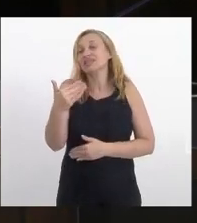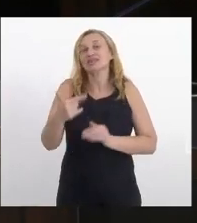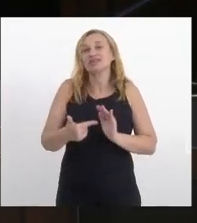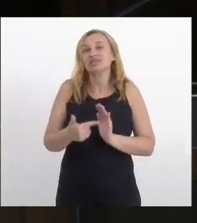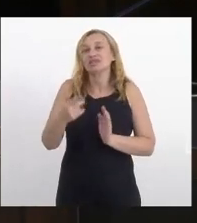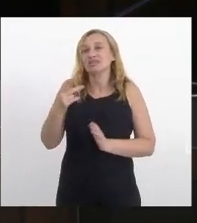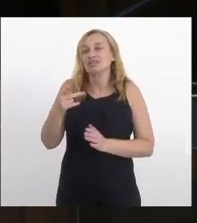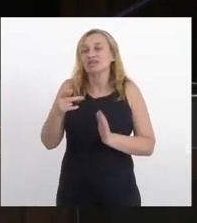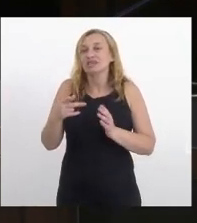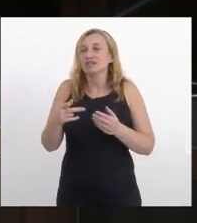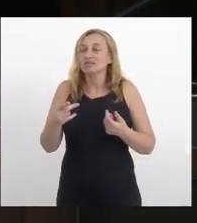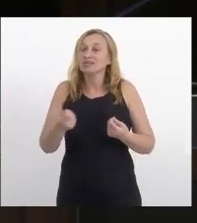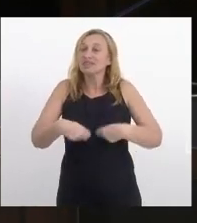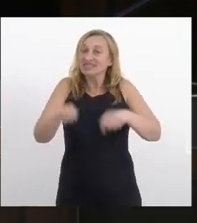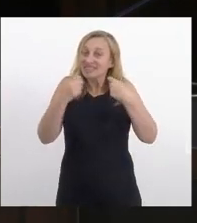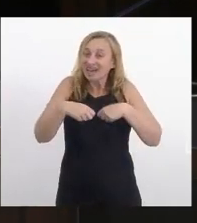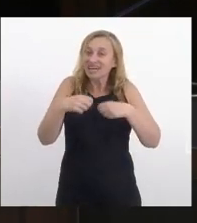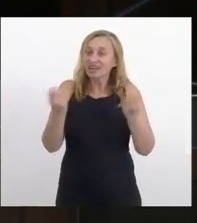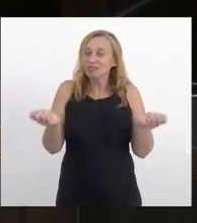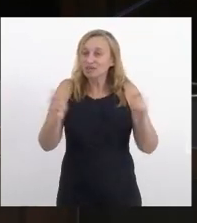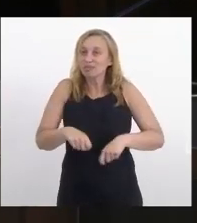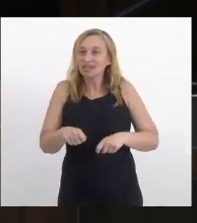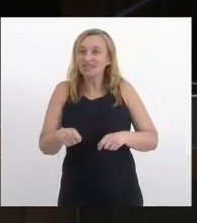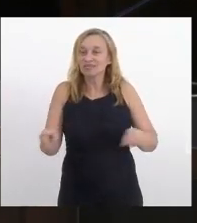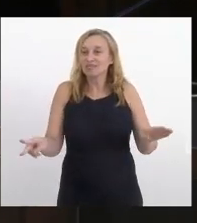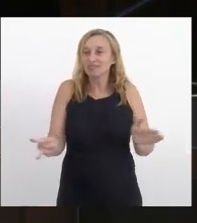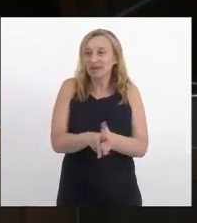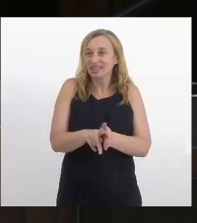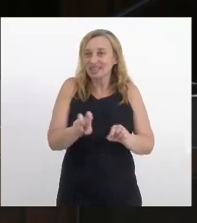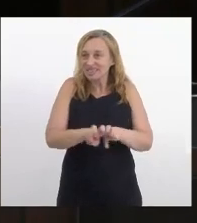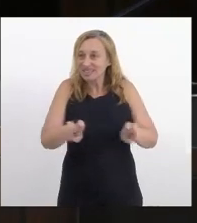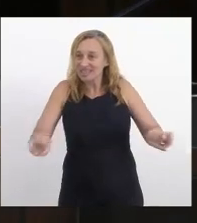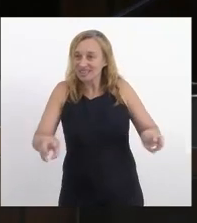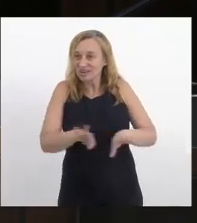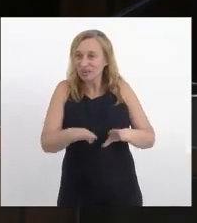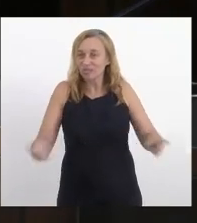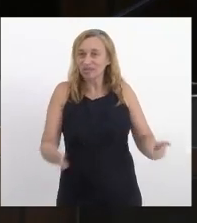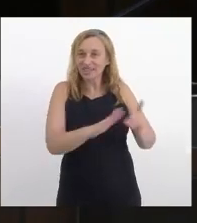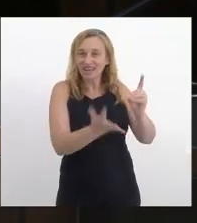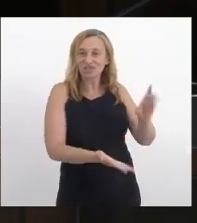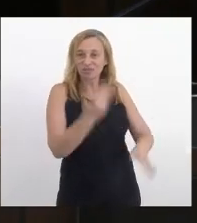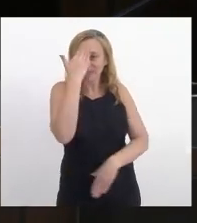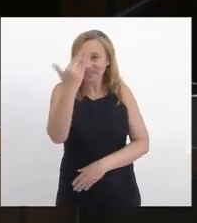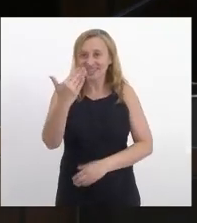mim a possibilidade de fazer parte dessa mesa. Obrigado.